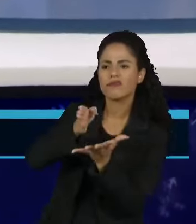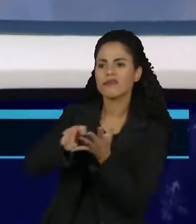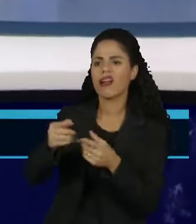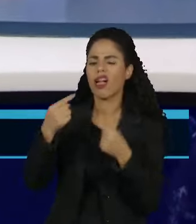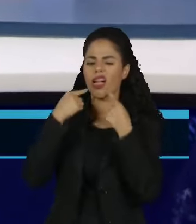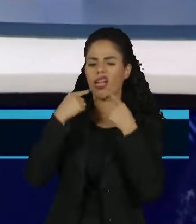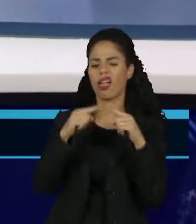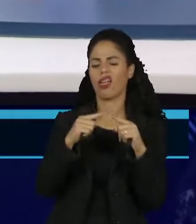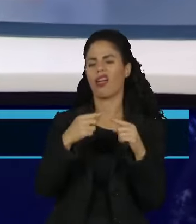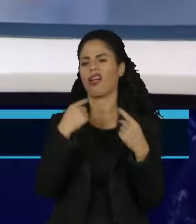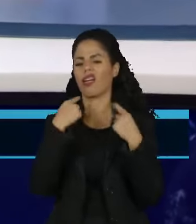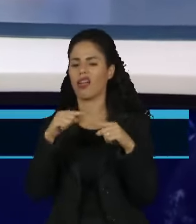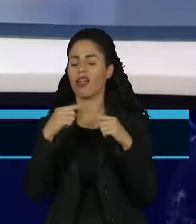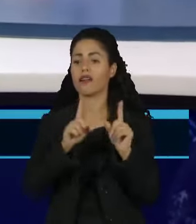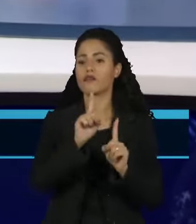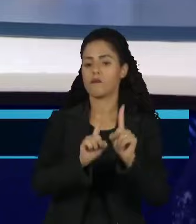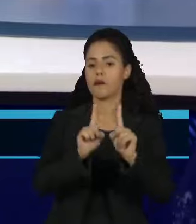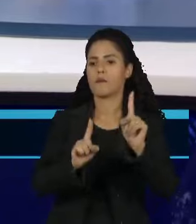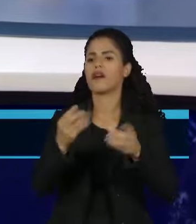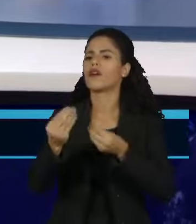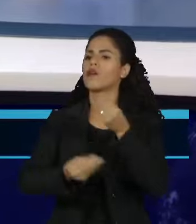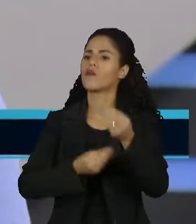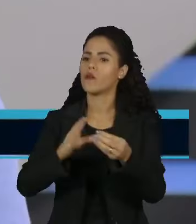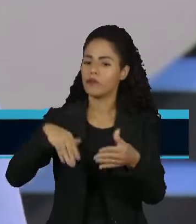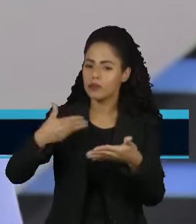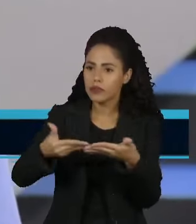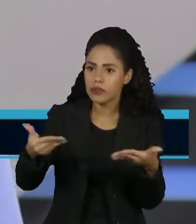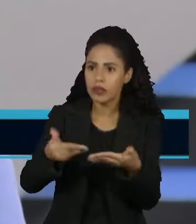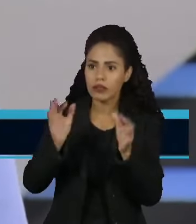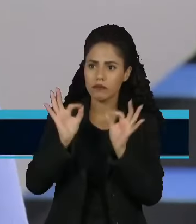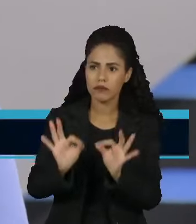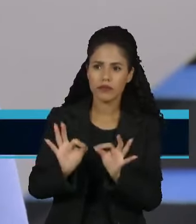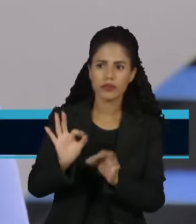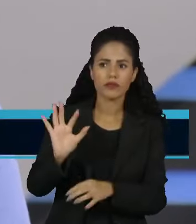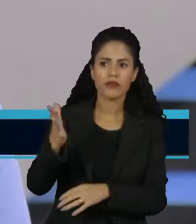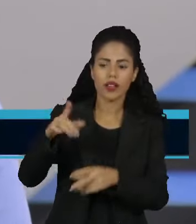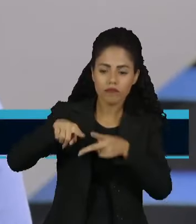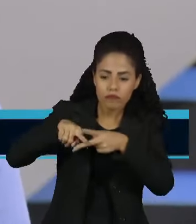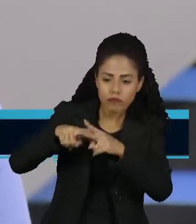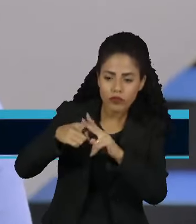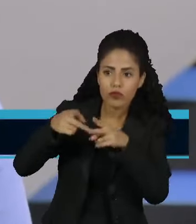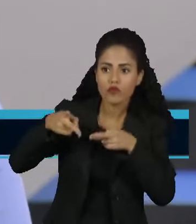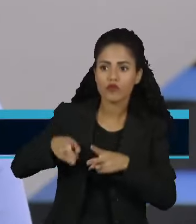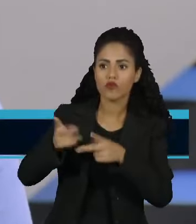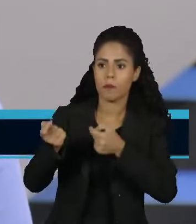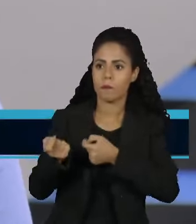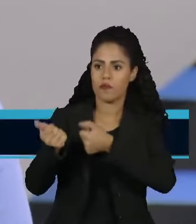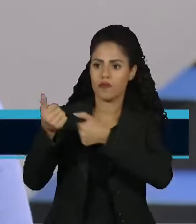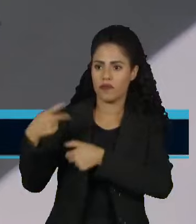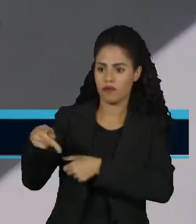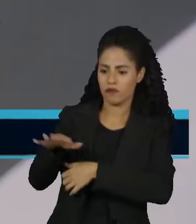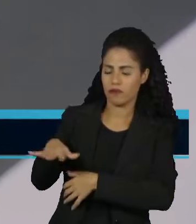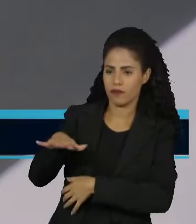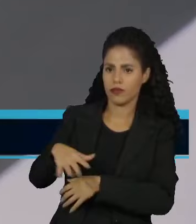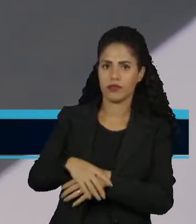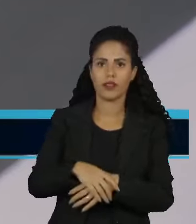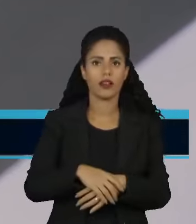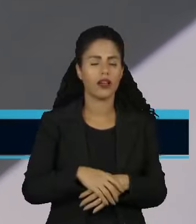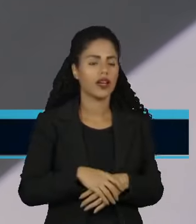desleal o resultado que colhemos até aqui justifica a manutenção do benefício eu acho que não